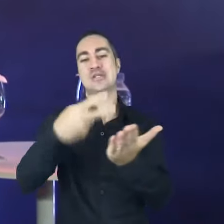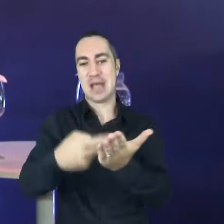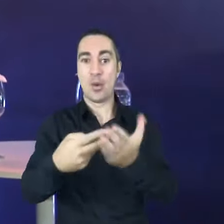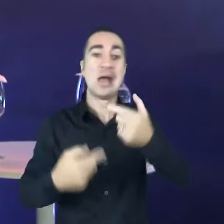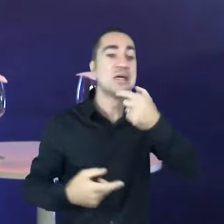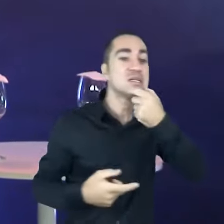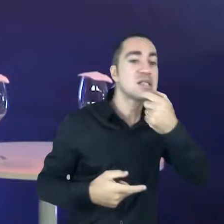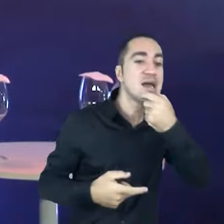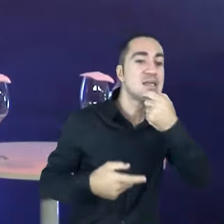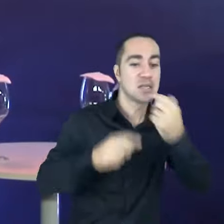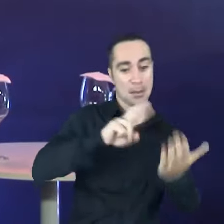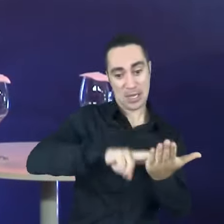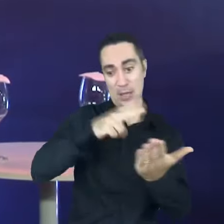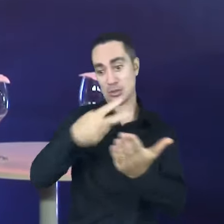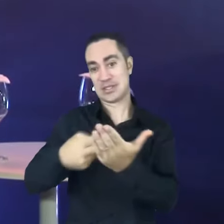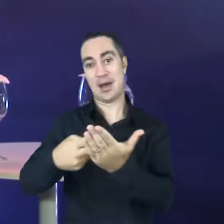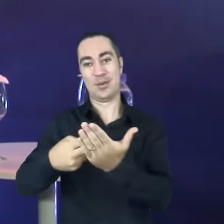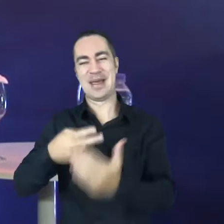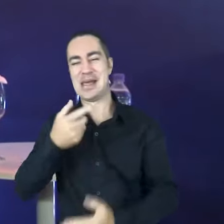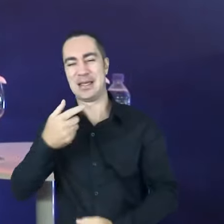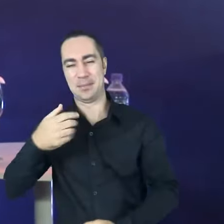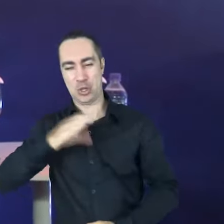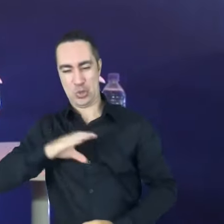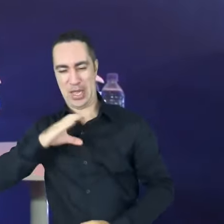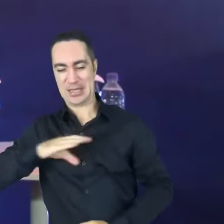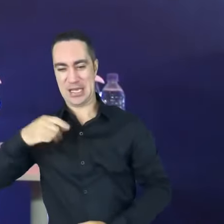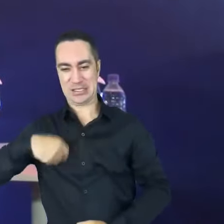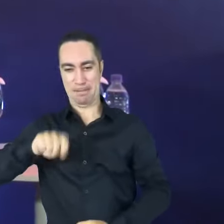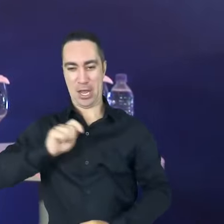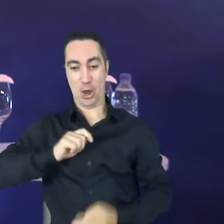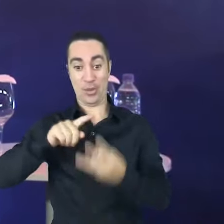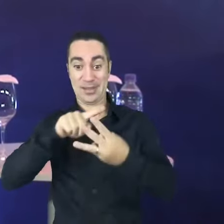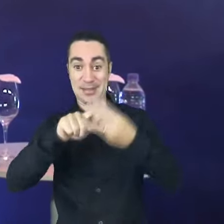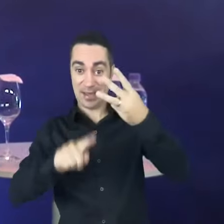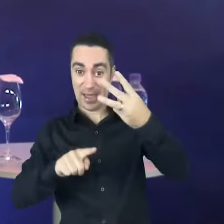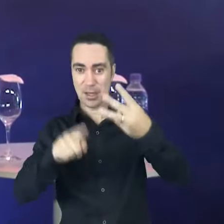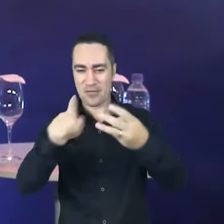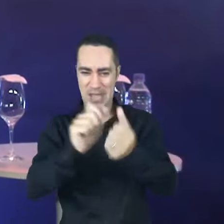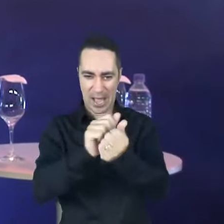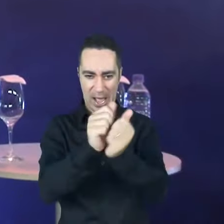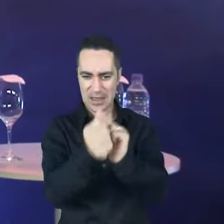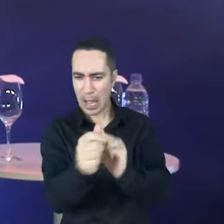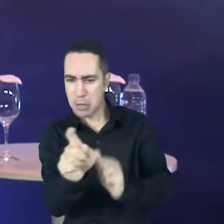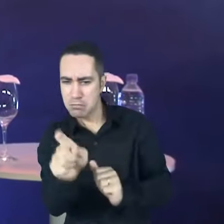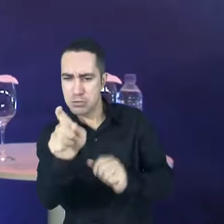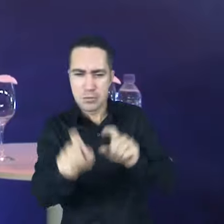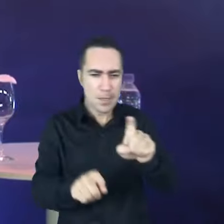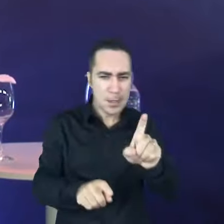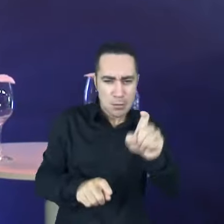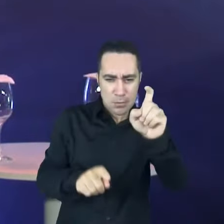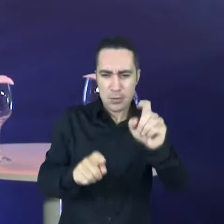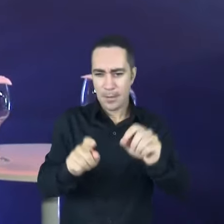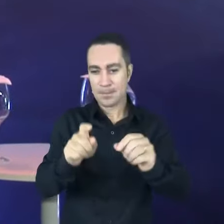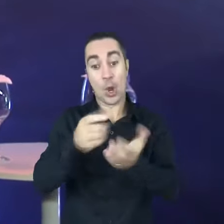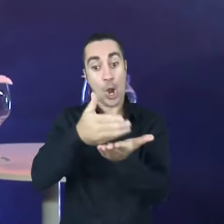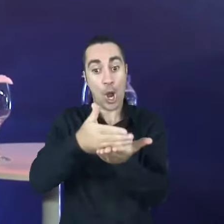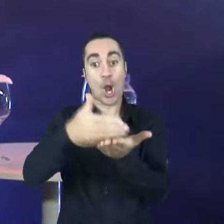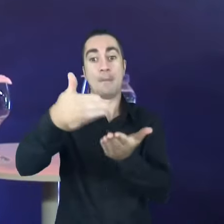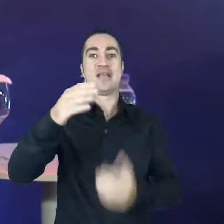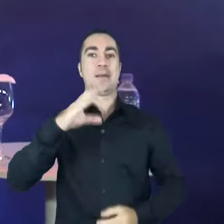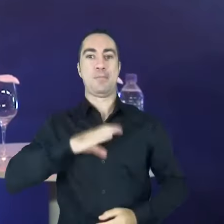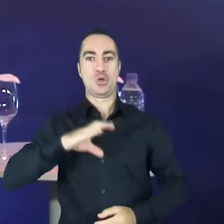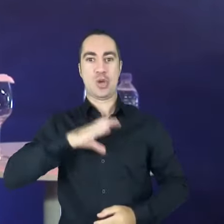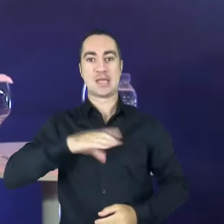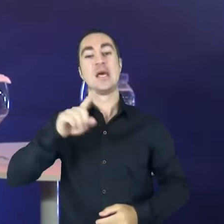inglês e espanhol. Então, você pode, por favor, já se adequar para o idioma. A gente vai começar em português, depois a gente vai falar